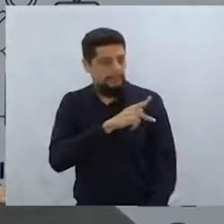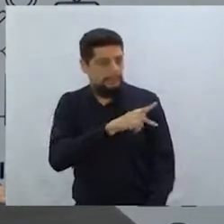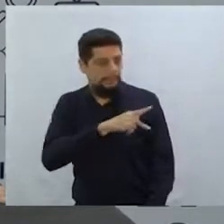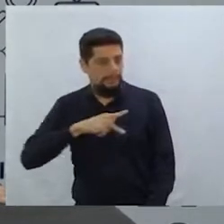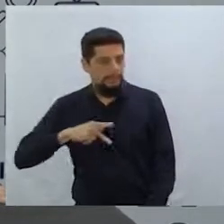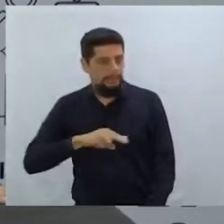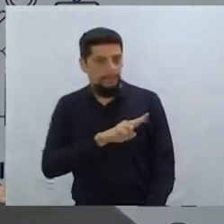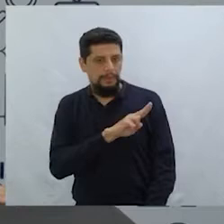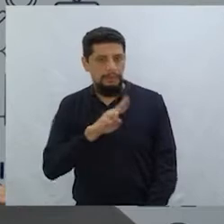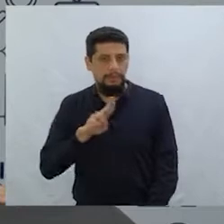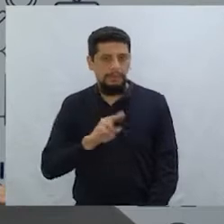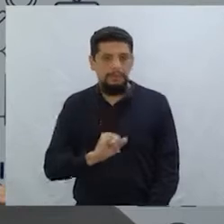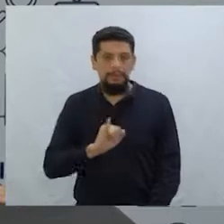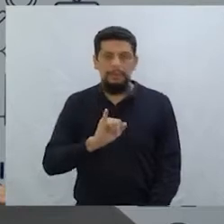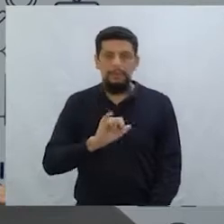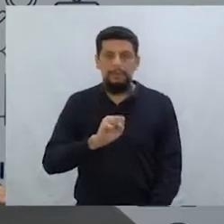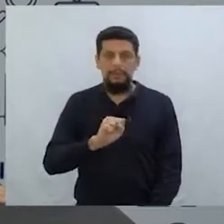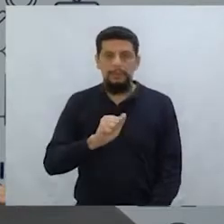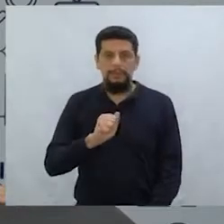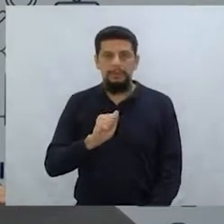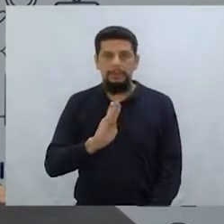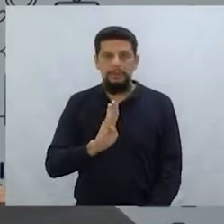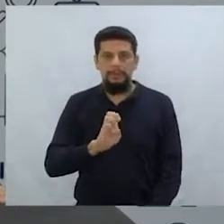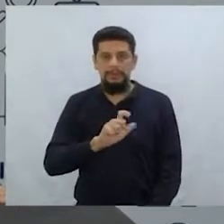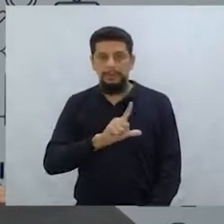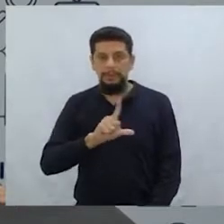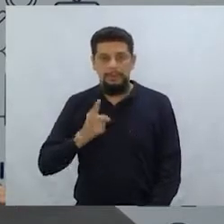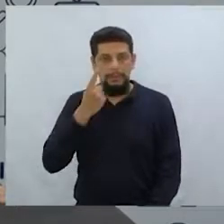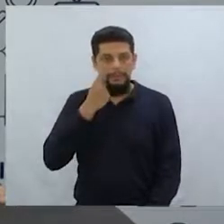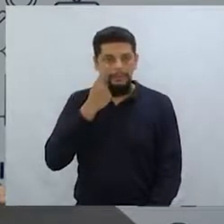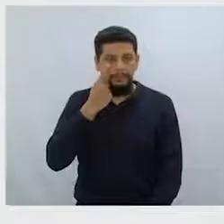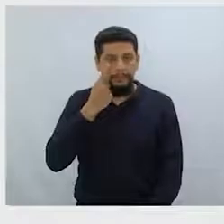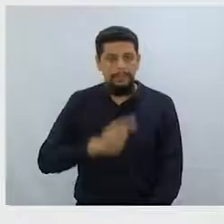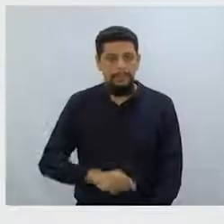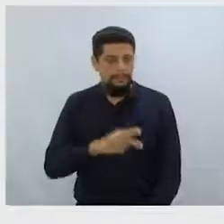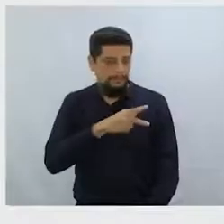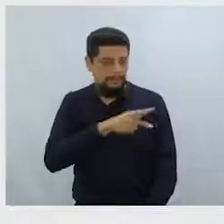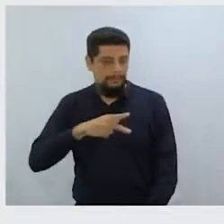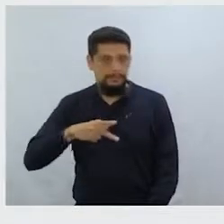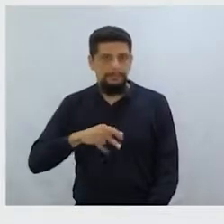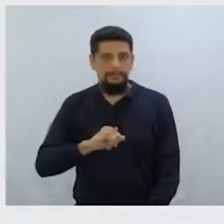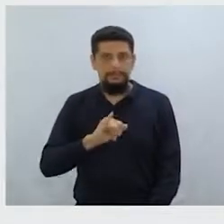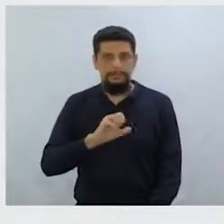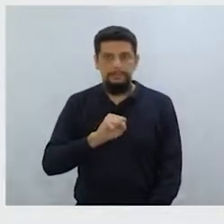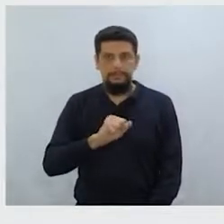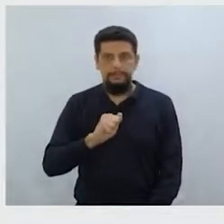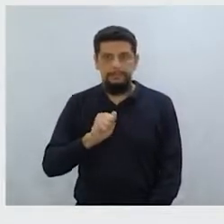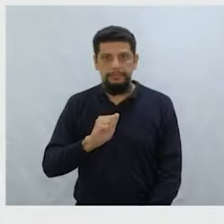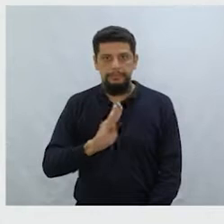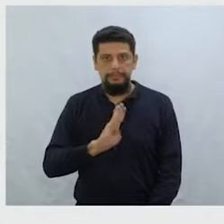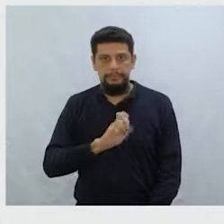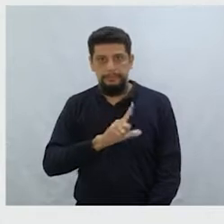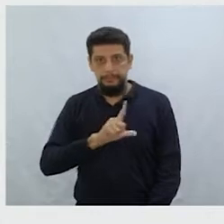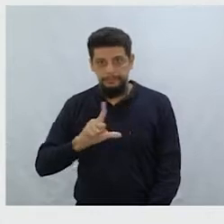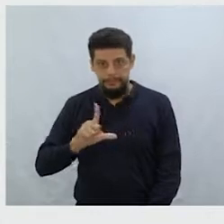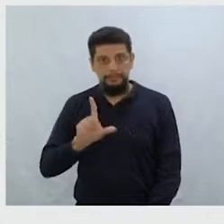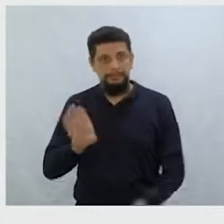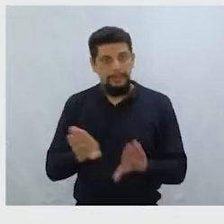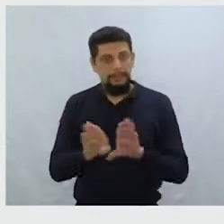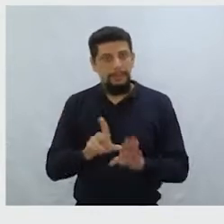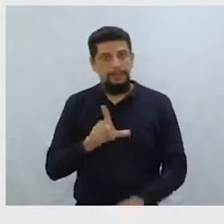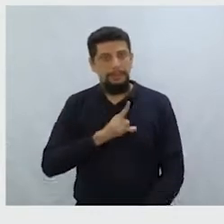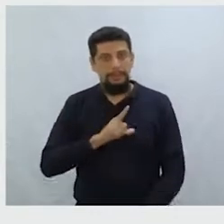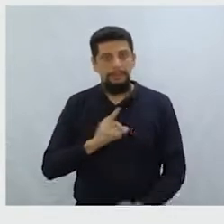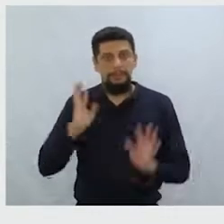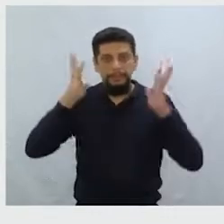uma professora. O nome dela é Isabel. Vejam aí na tela de vocês. A professora Isabel também tem um